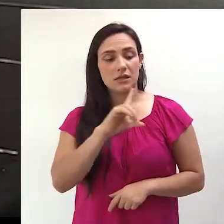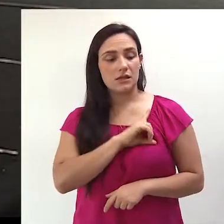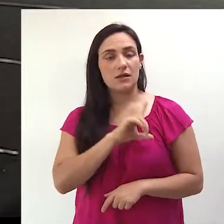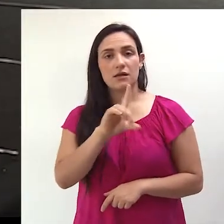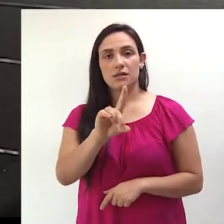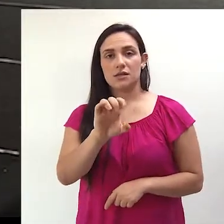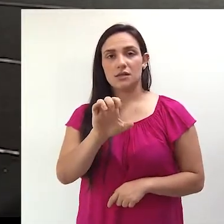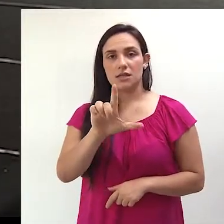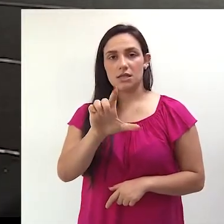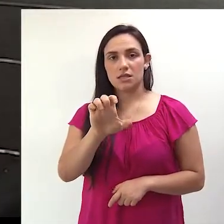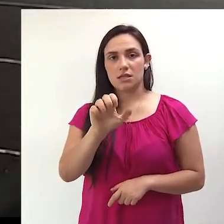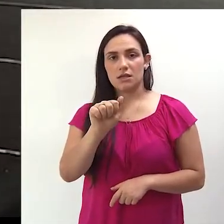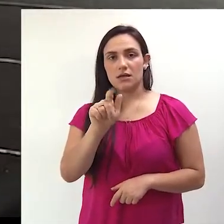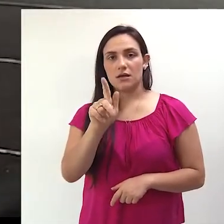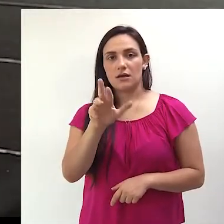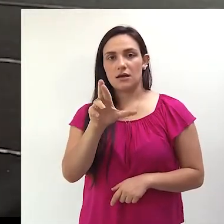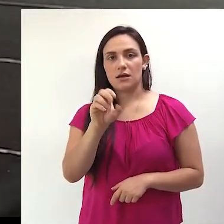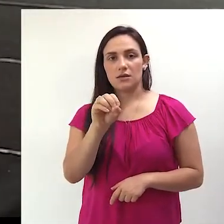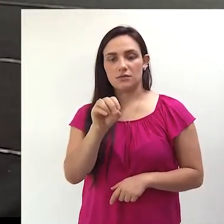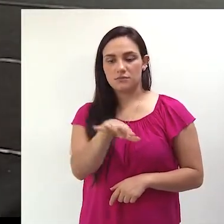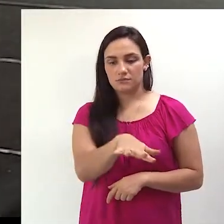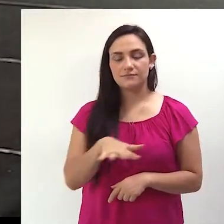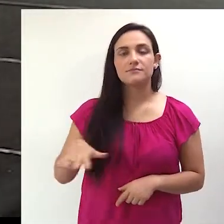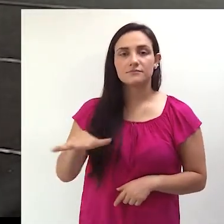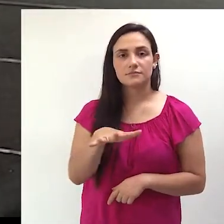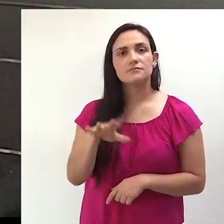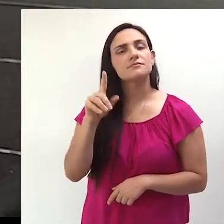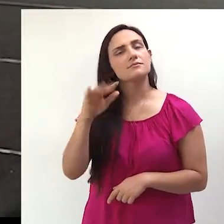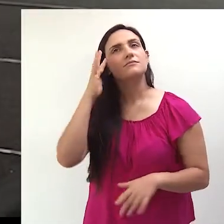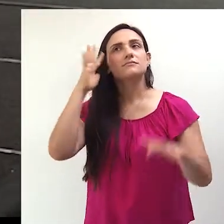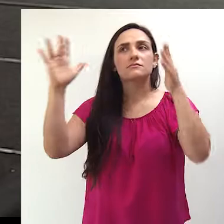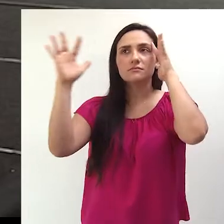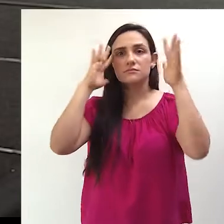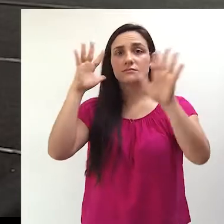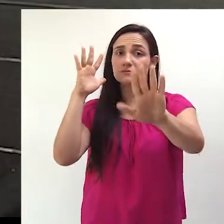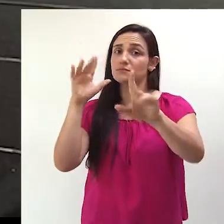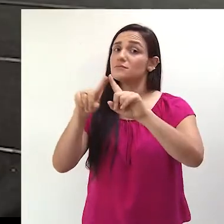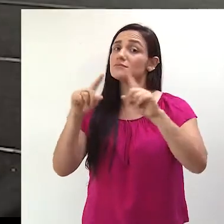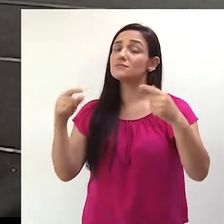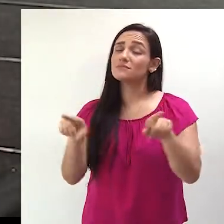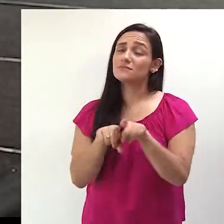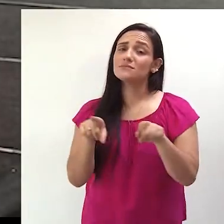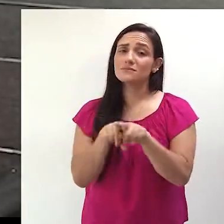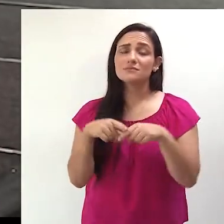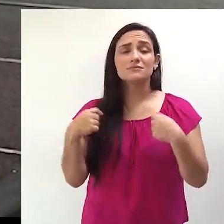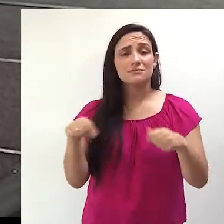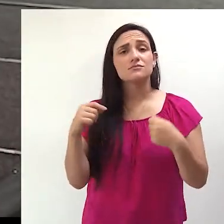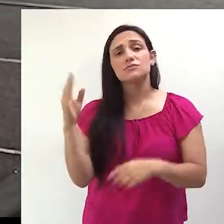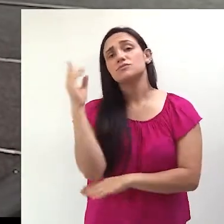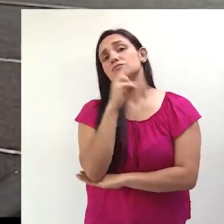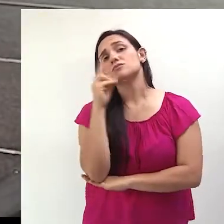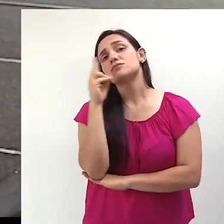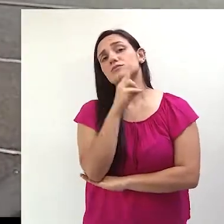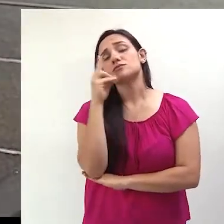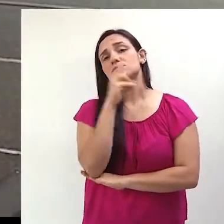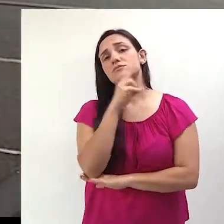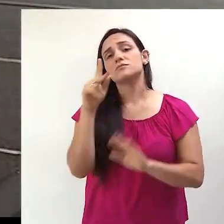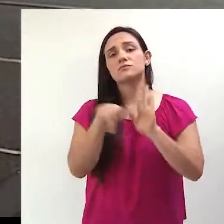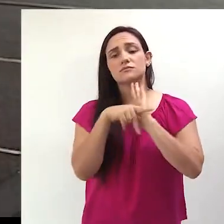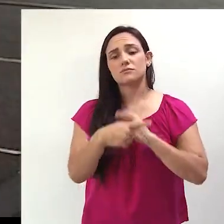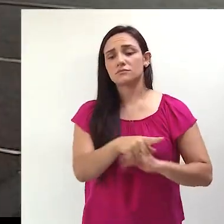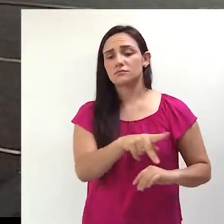Aline, obrigado pela presença, é um grande sonho, mas uma necessidade urgente, como aqui destacou o presidente da